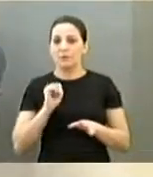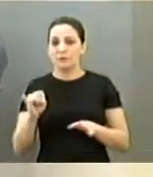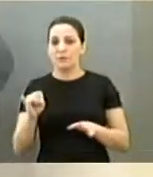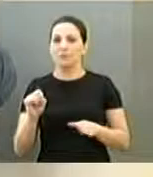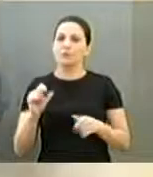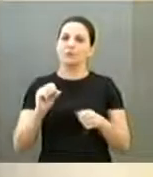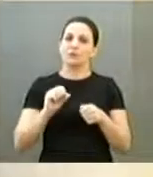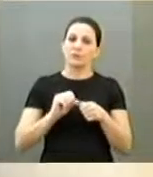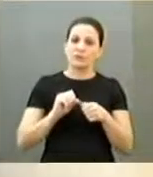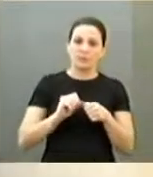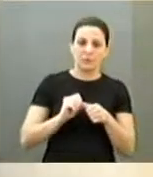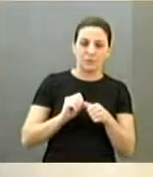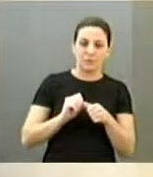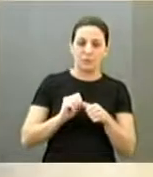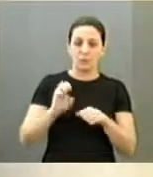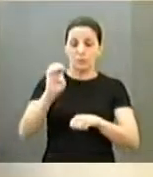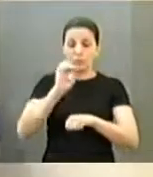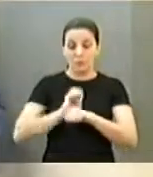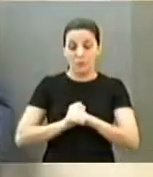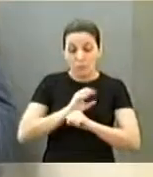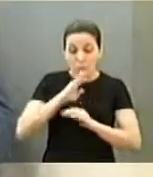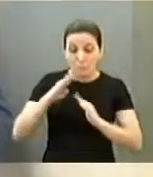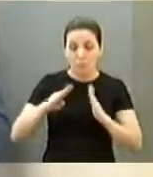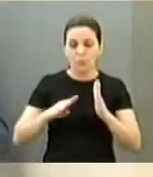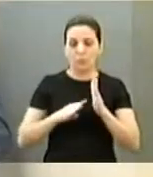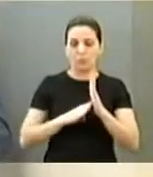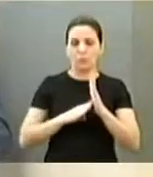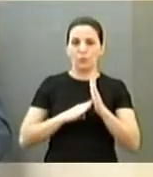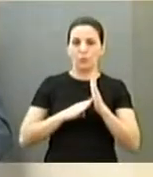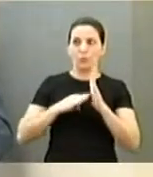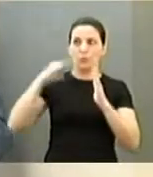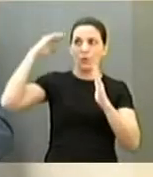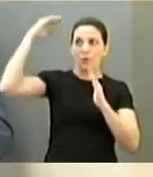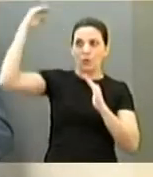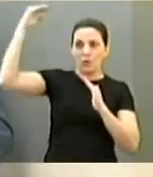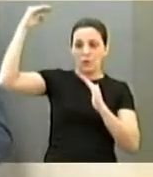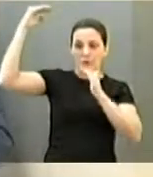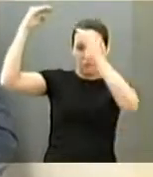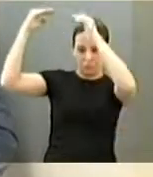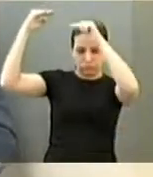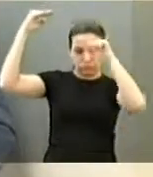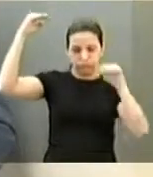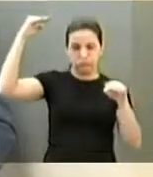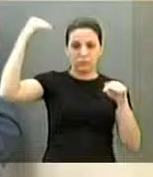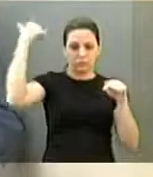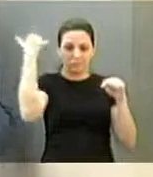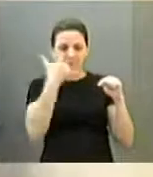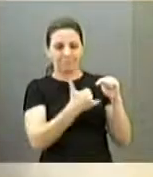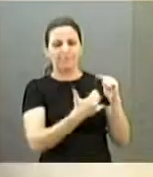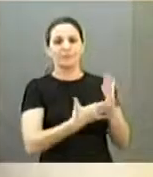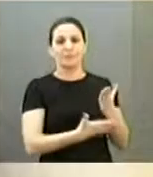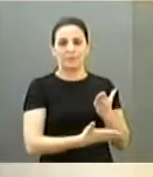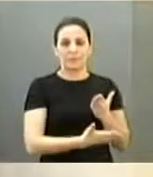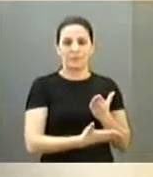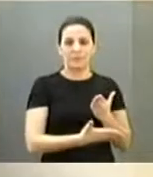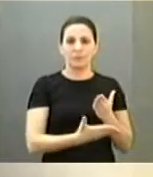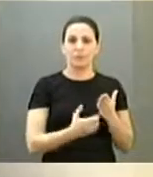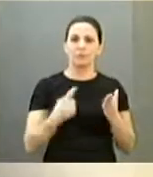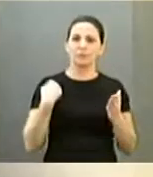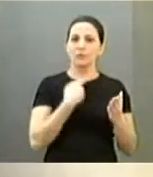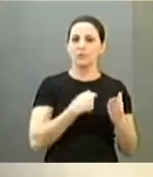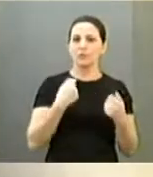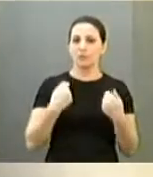no Estado todo, essa ordem veio de cima. Então eu acho, presidente, que nós temos que